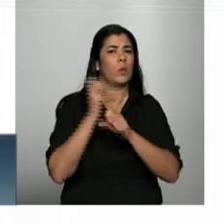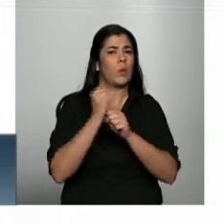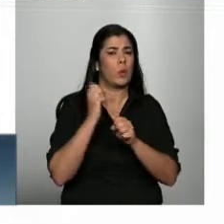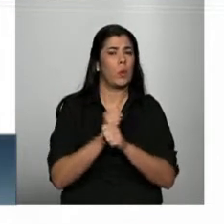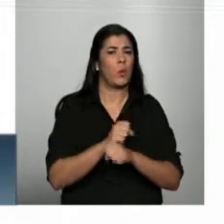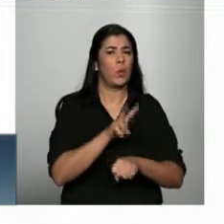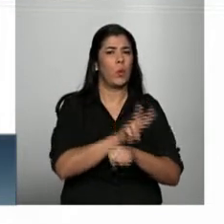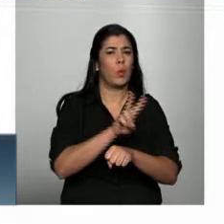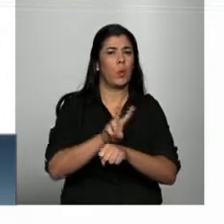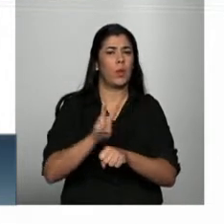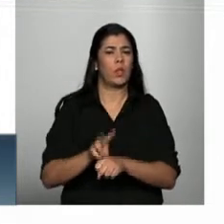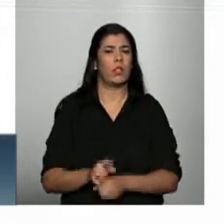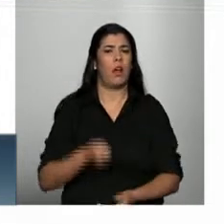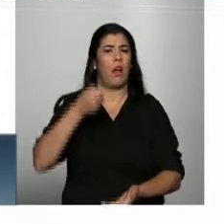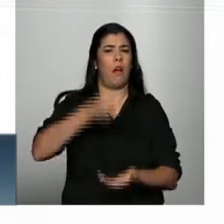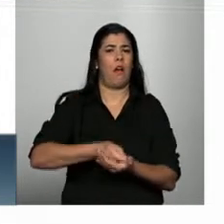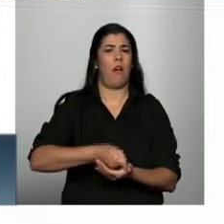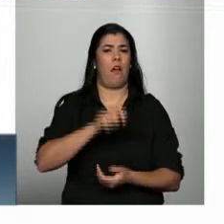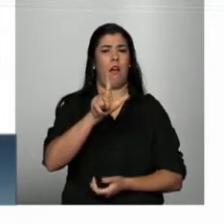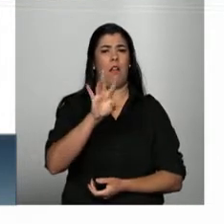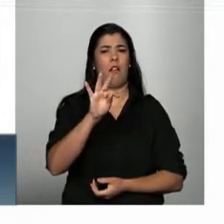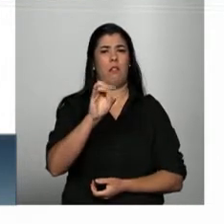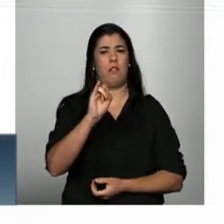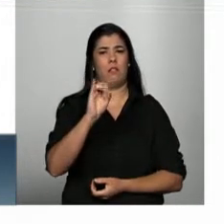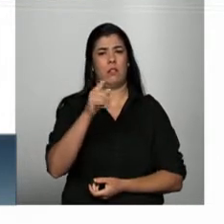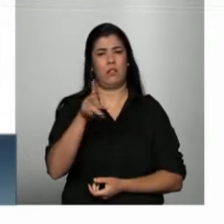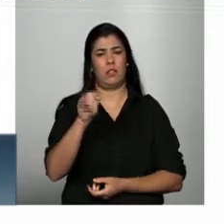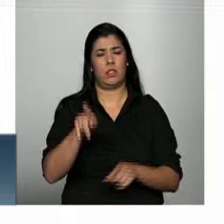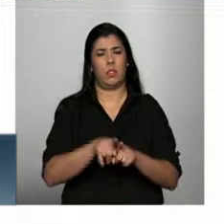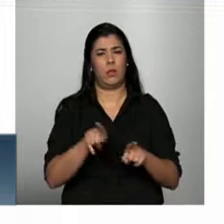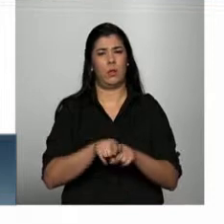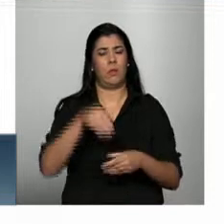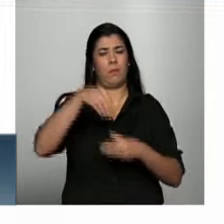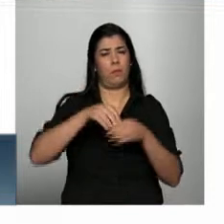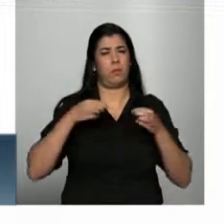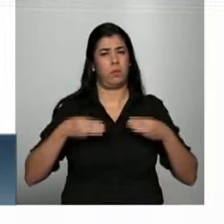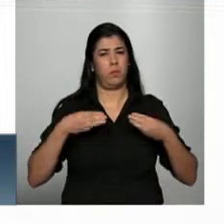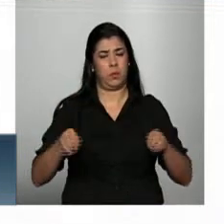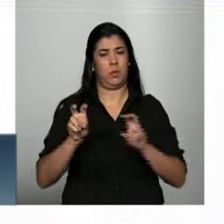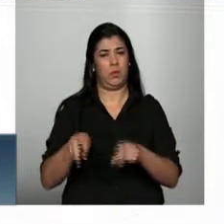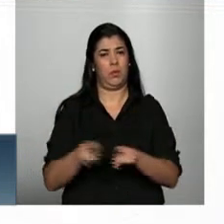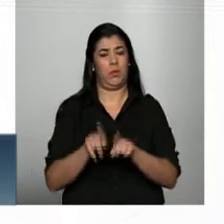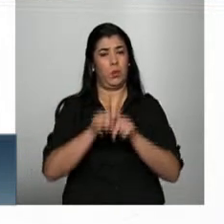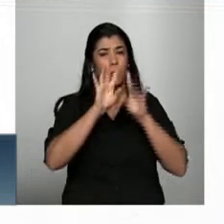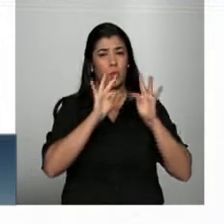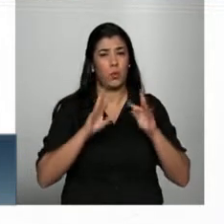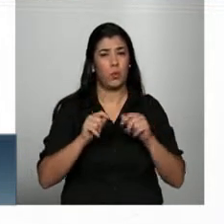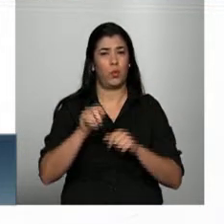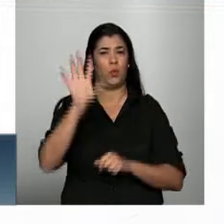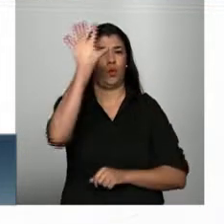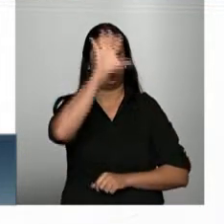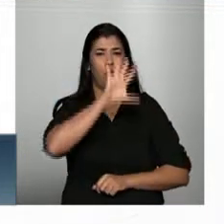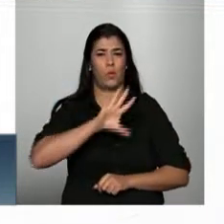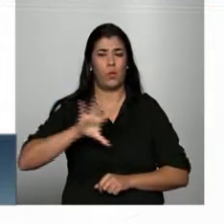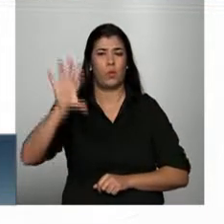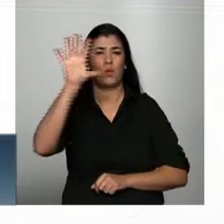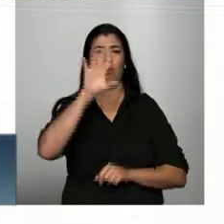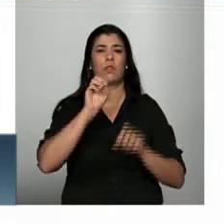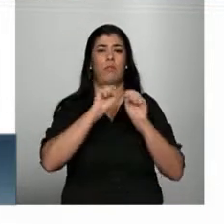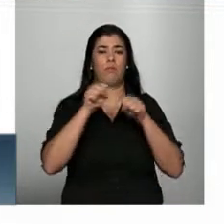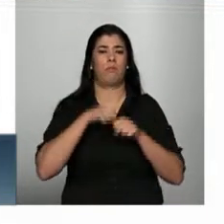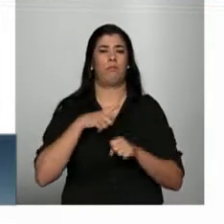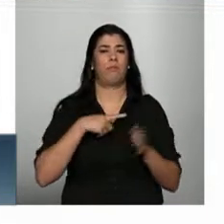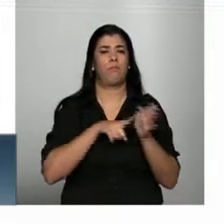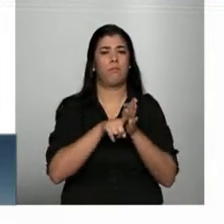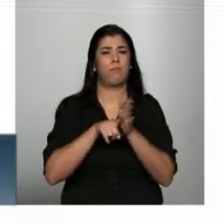licitações nos estados, dentro do Ministério da Agricultura. Estamos reestruturando todo o sistema nas